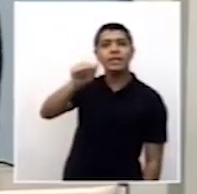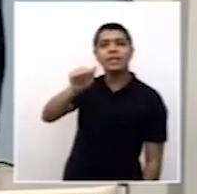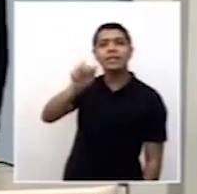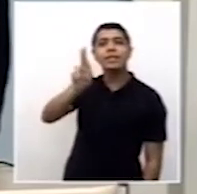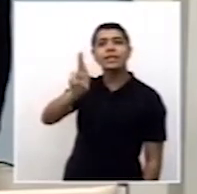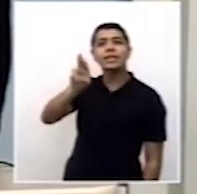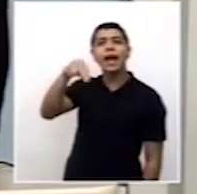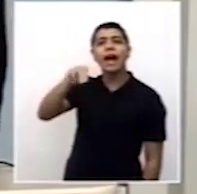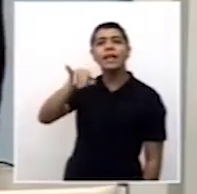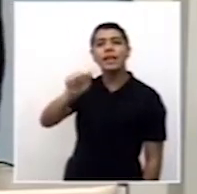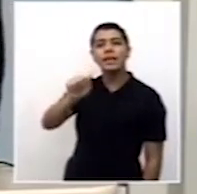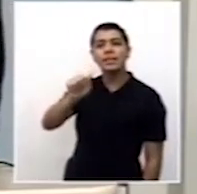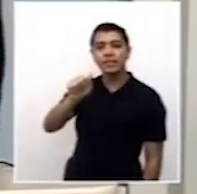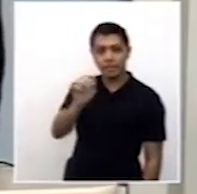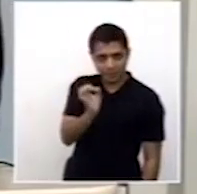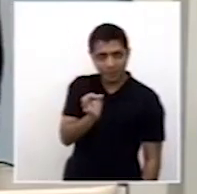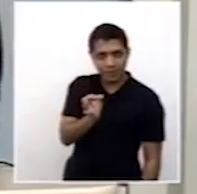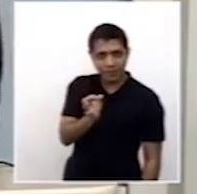vocês?